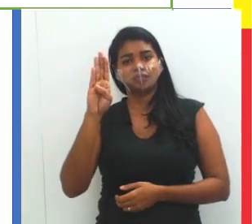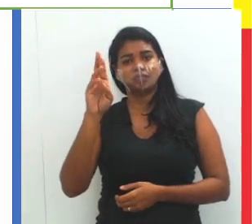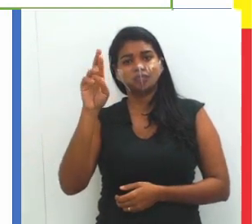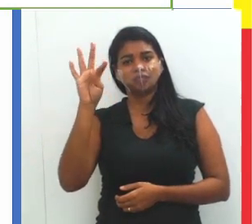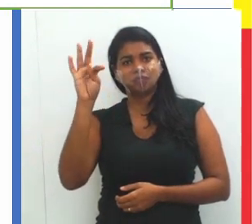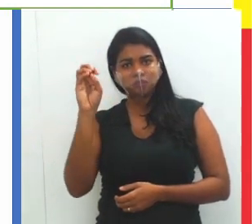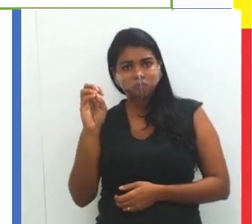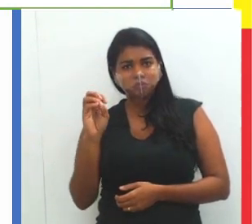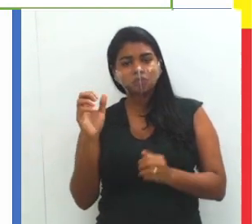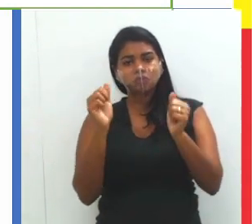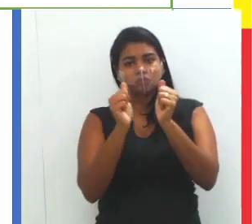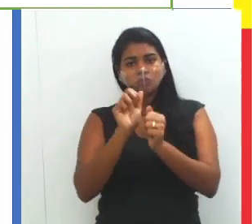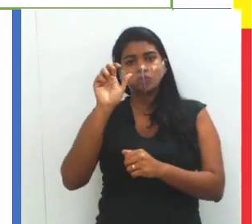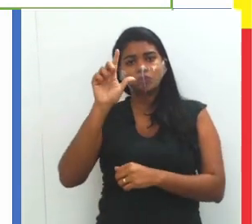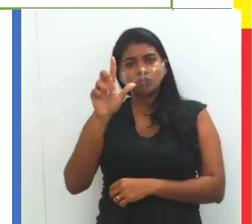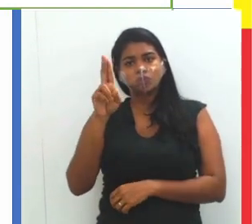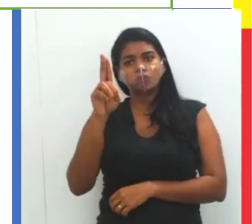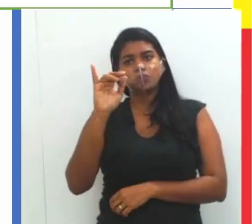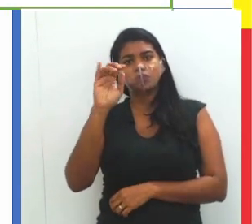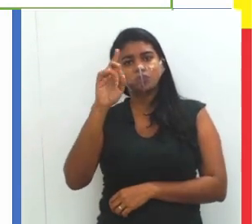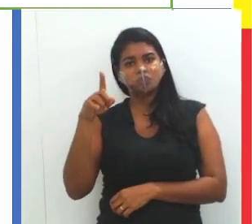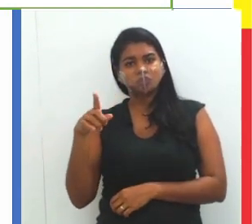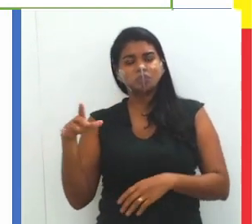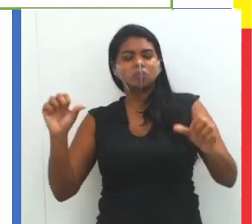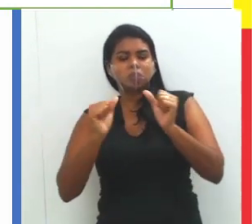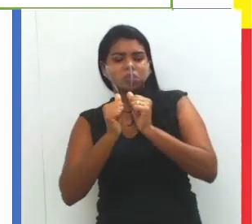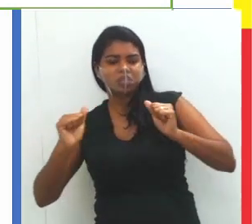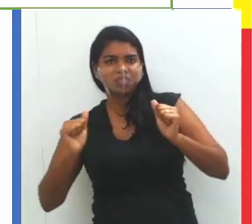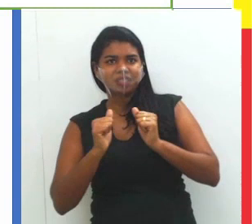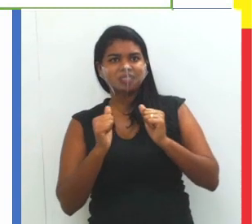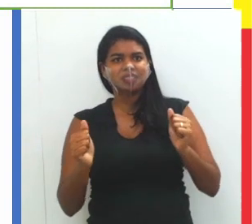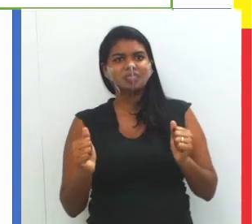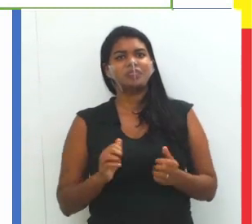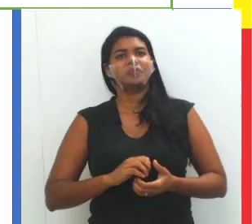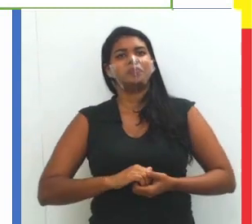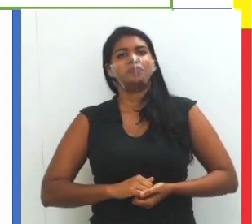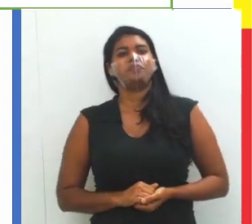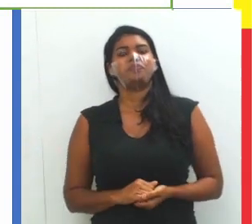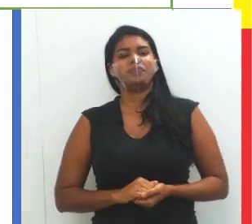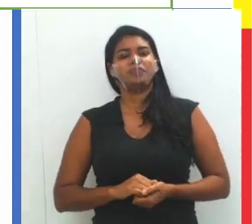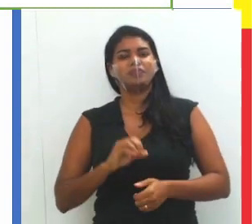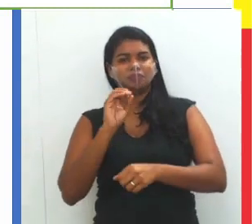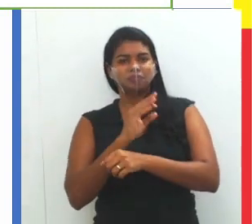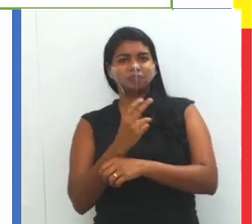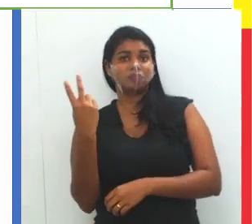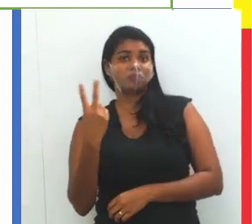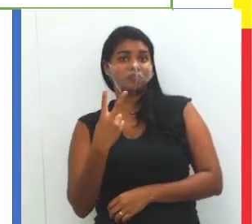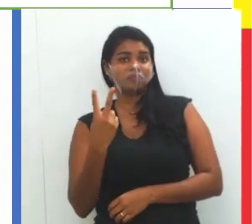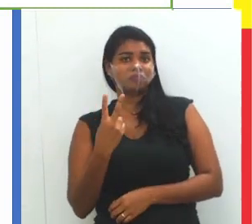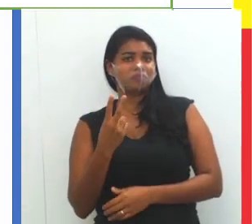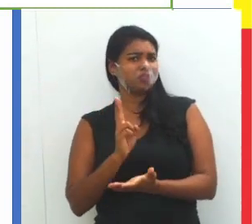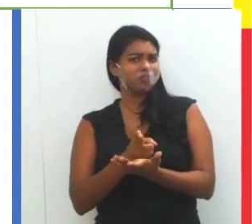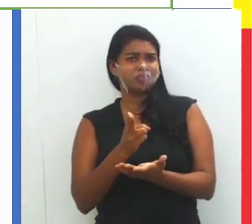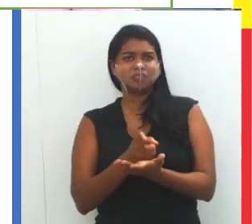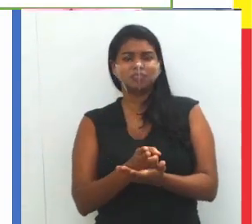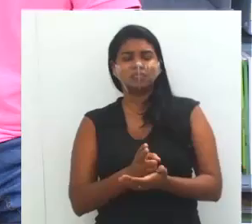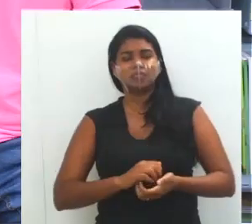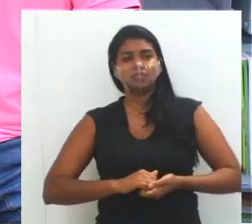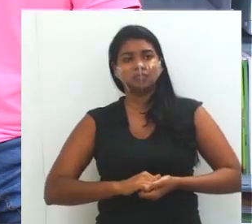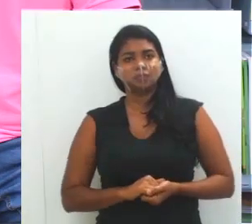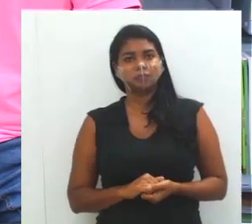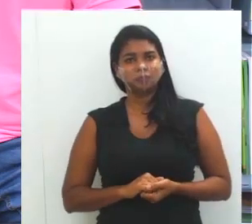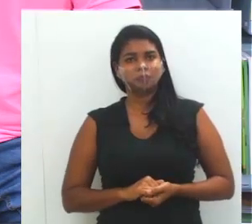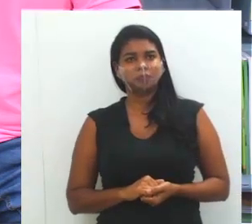que na foto Luiz Gonzaga já está repetindo com a indumentária nordestina. E lembrar que não foi sempre assim, ele